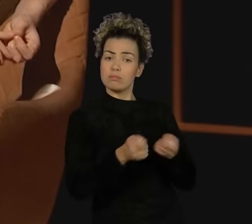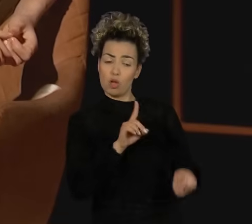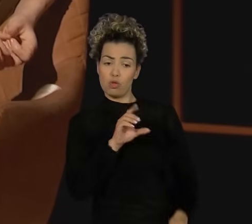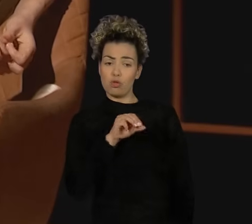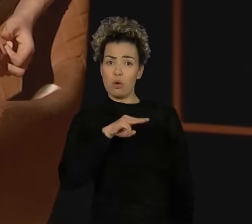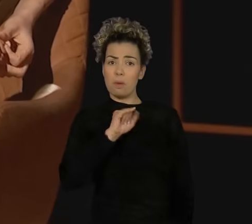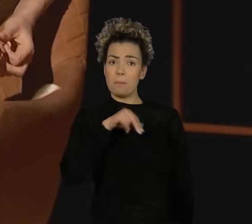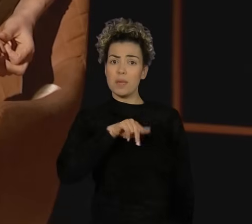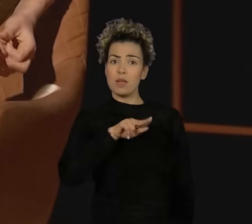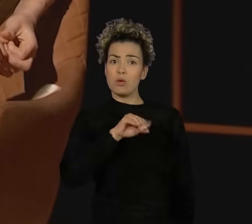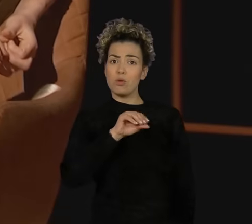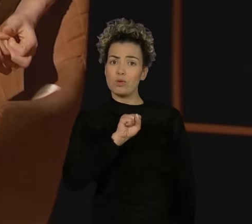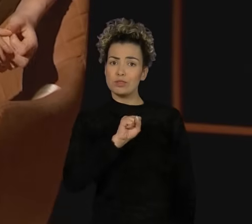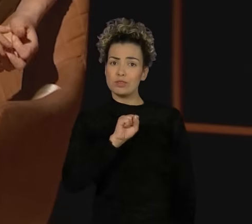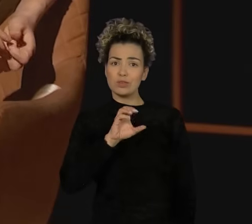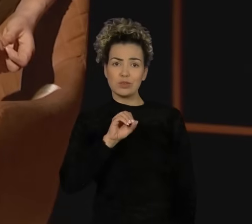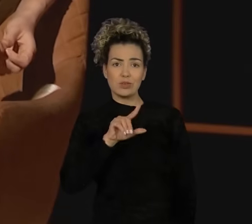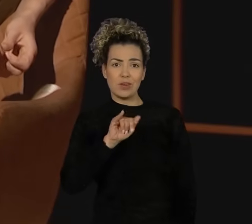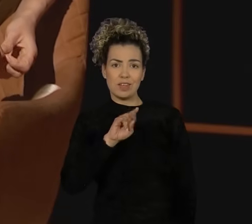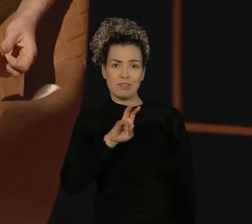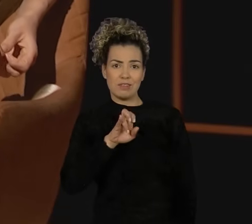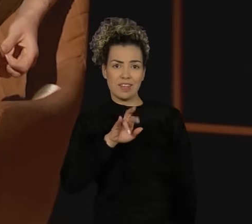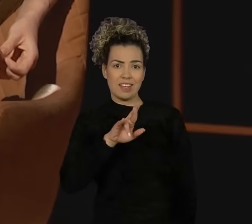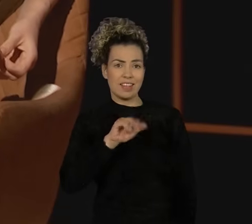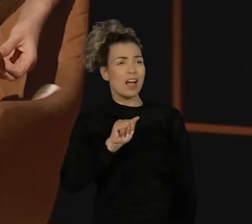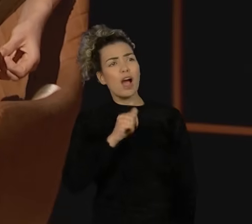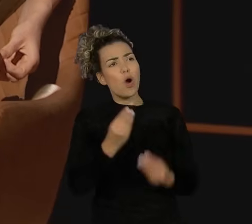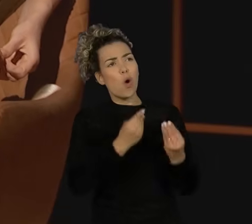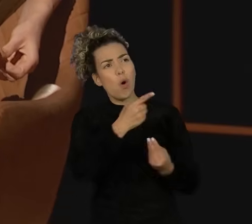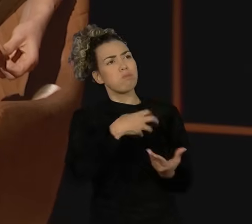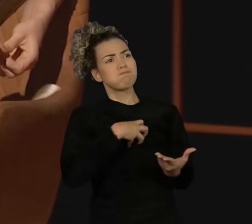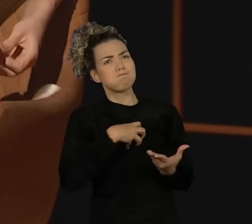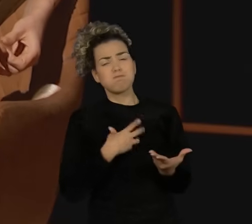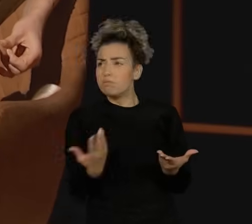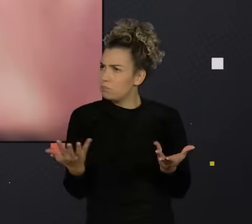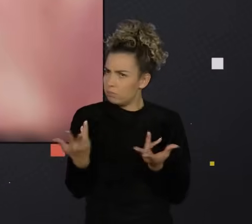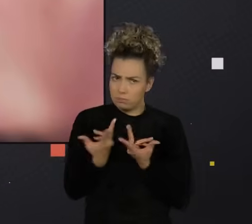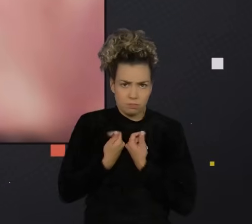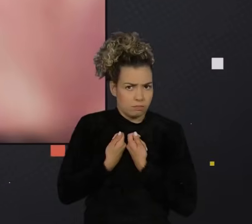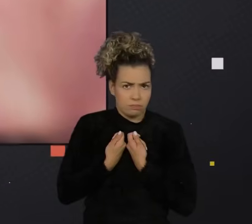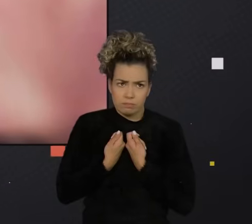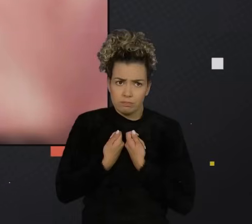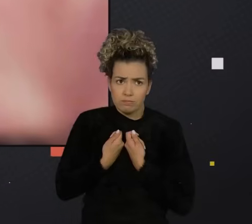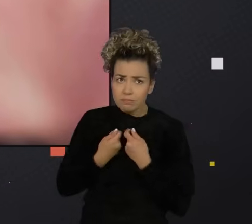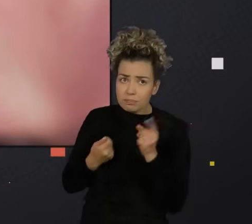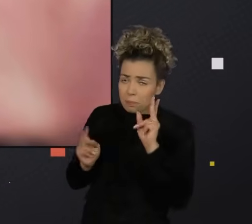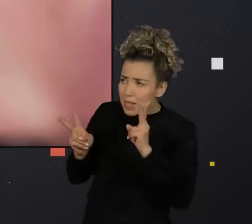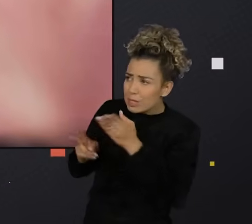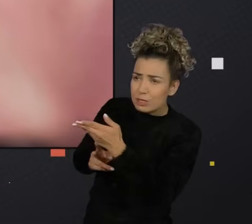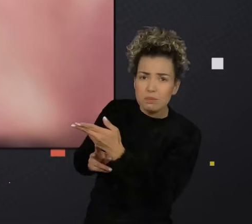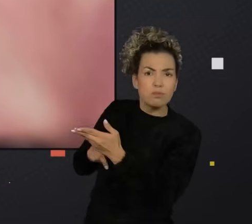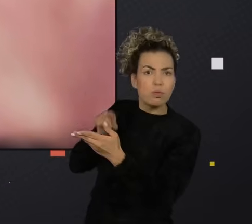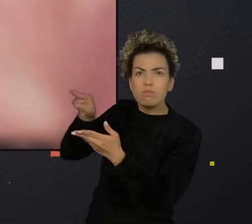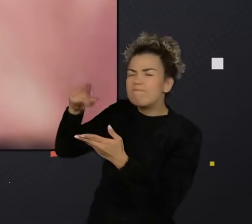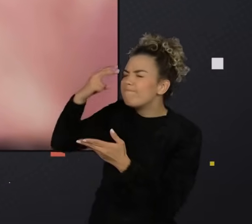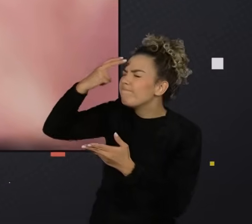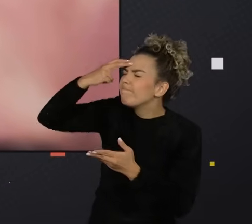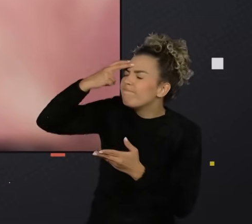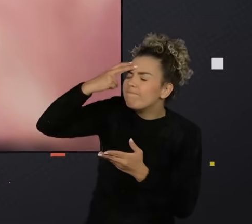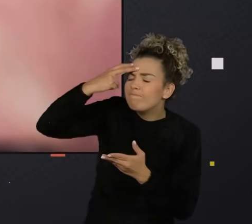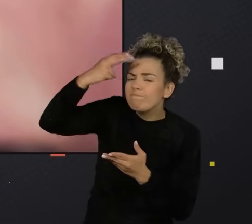maravilhoso, né? Ensina uma enciclopédia, um cara muito